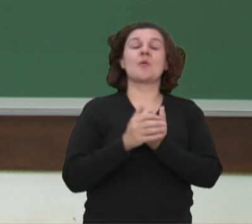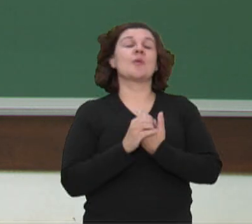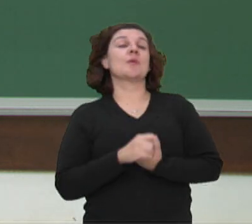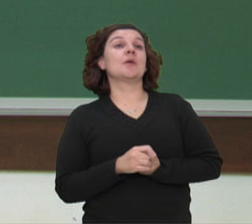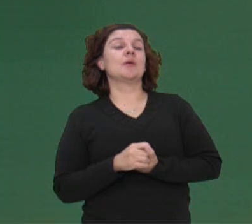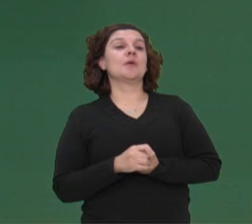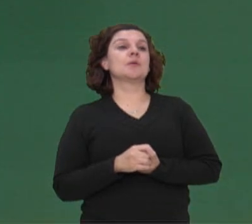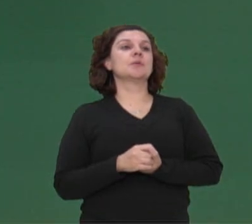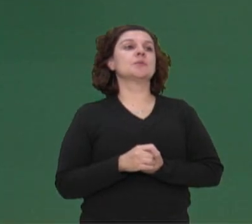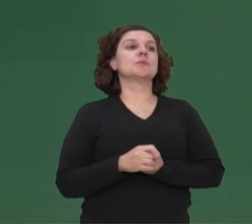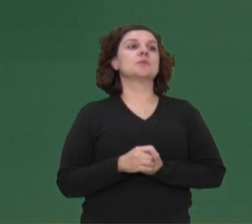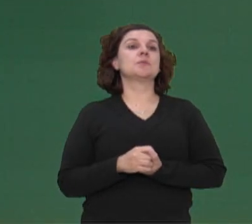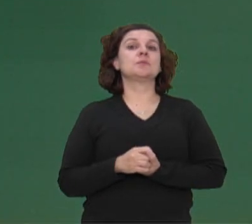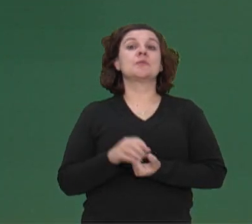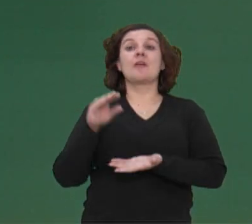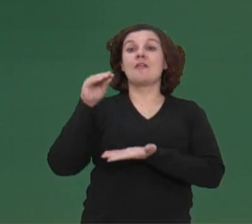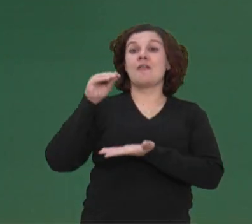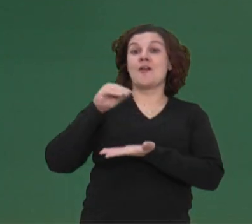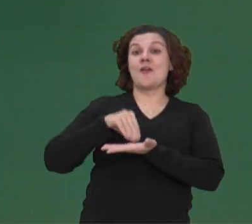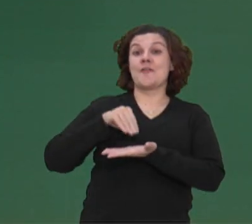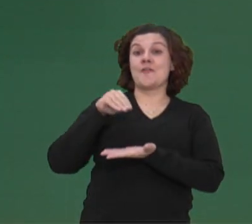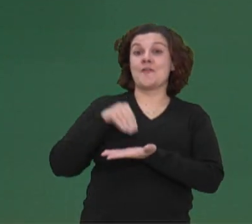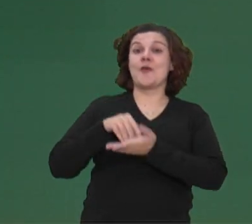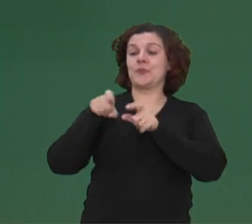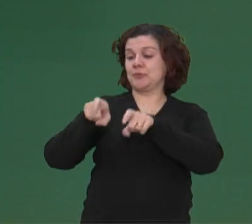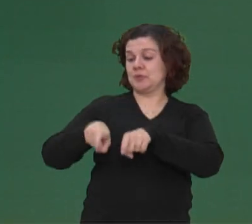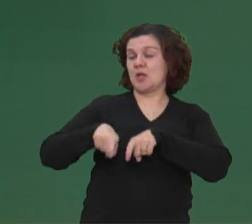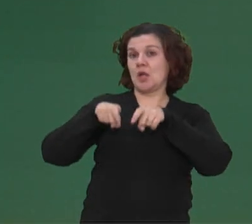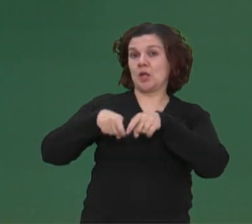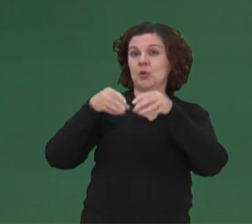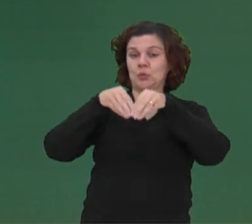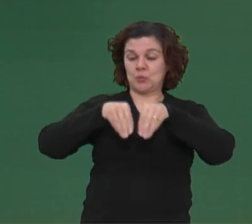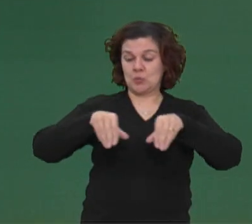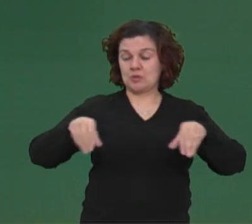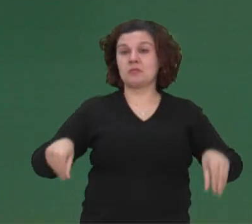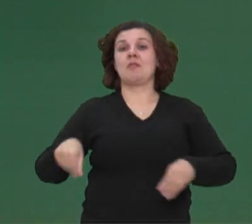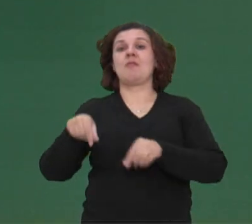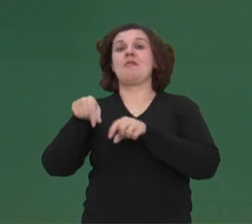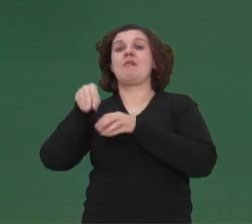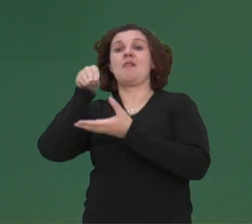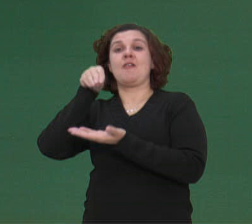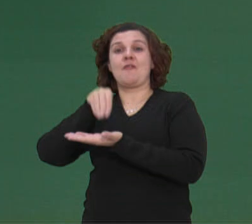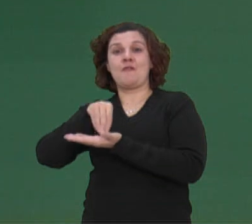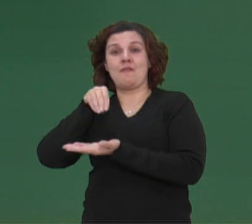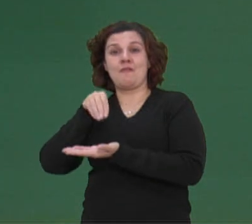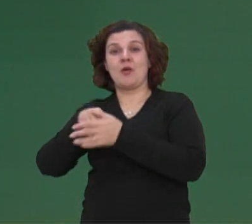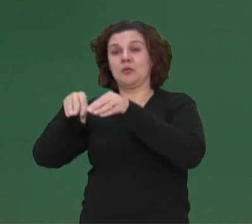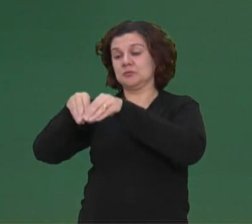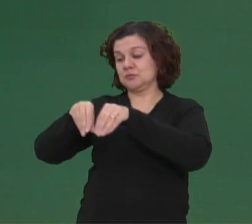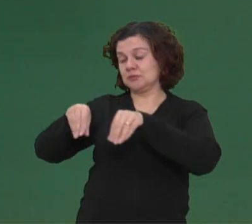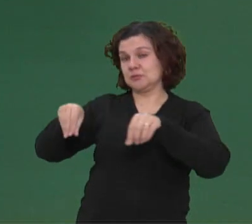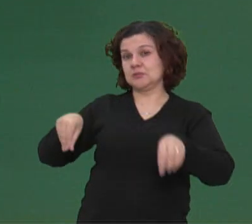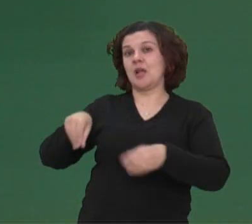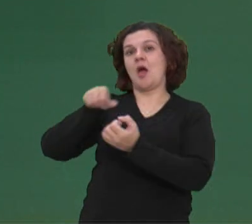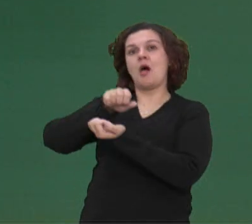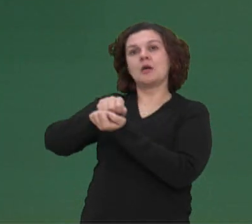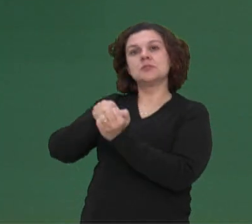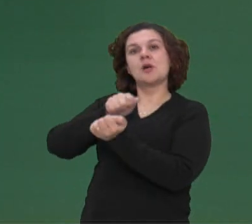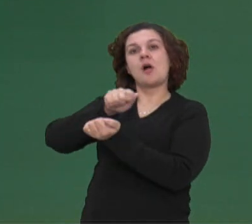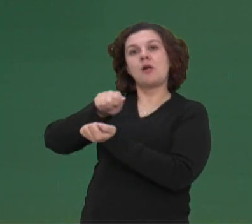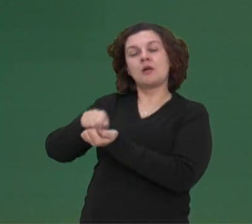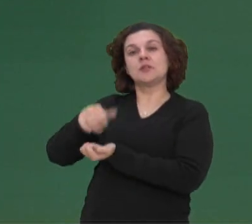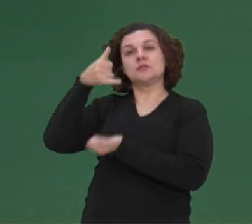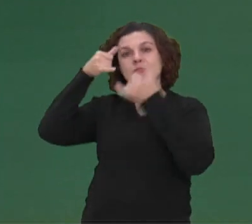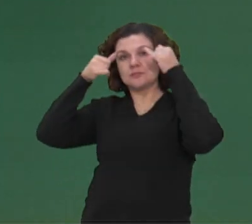minerais, a escassez de terra fértil, de área de pastagem, que vai dar, e houve, né, os conflitos